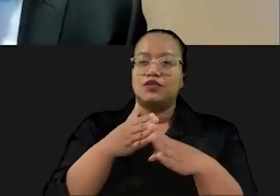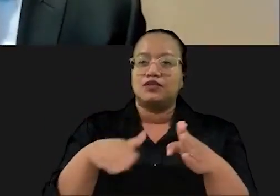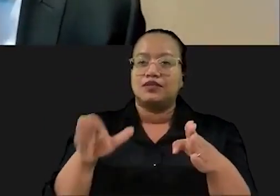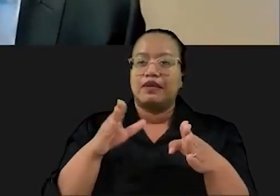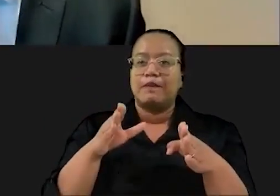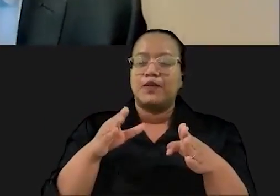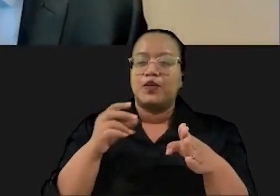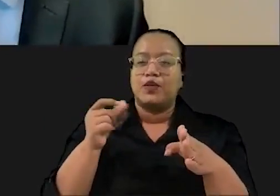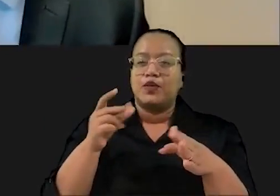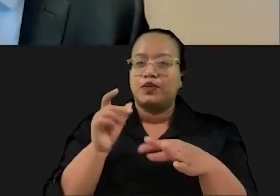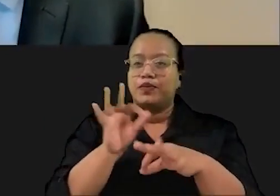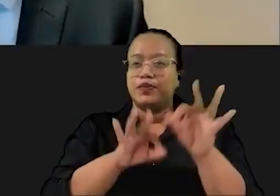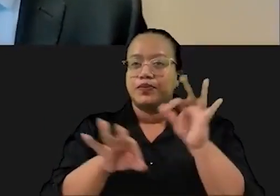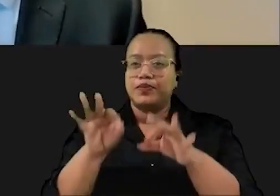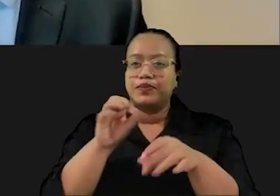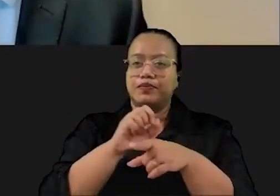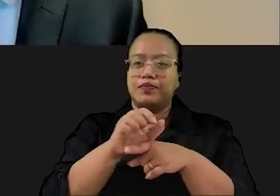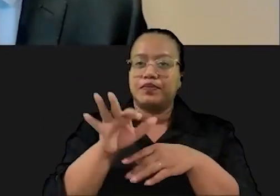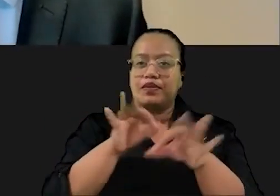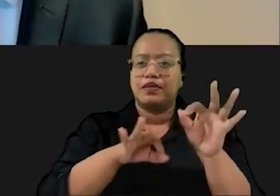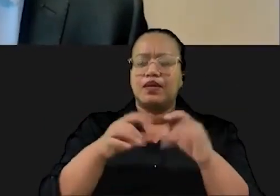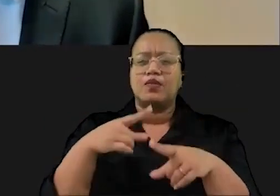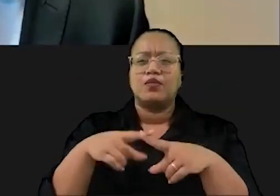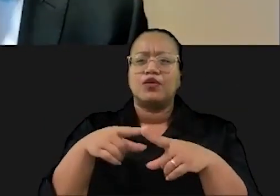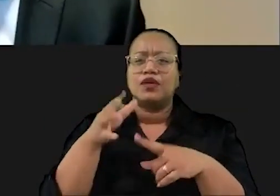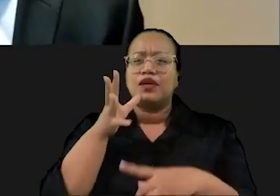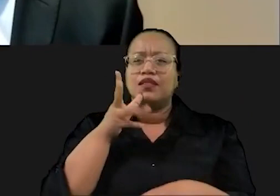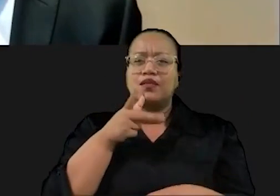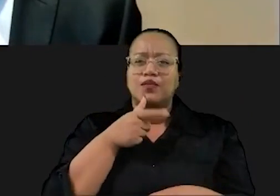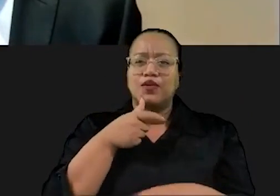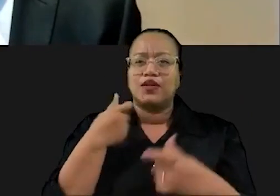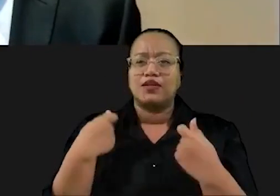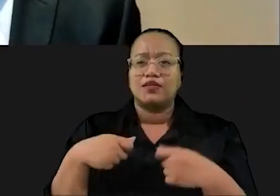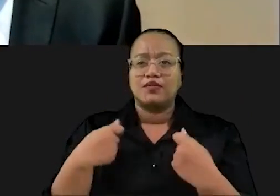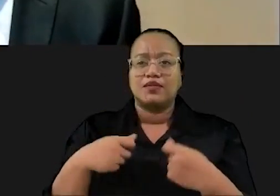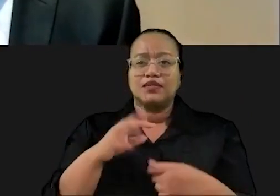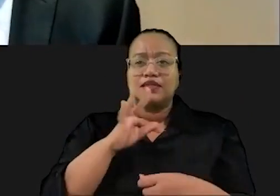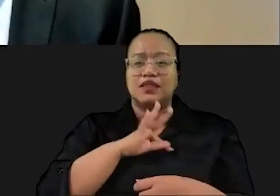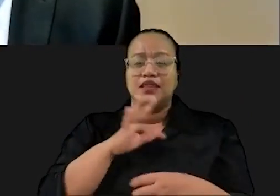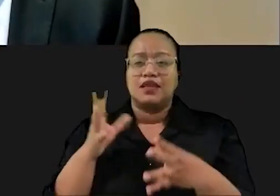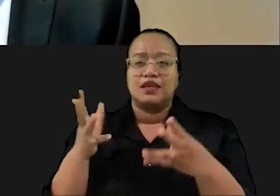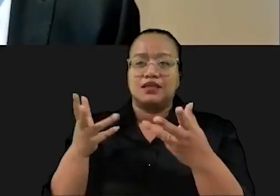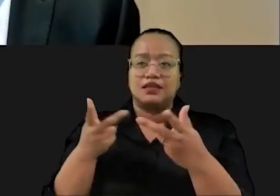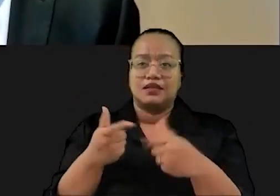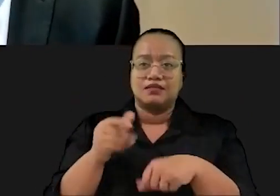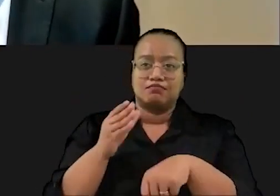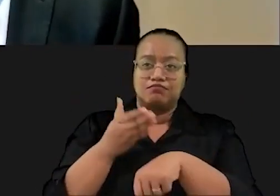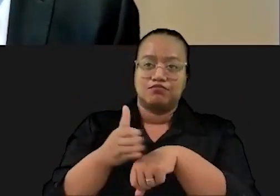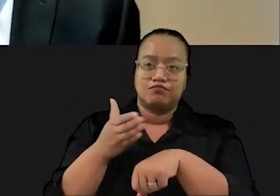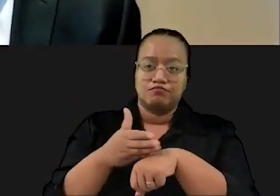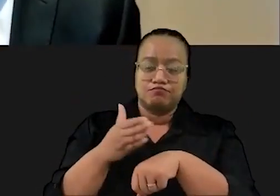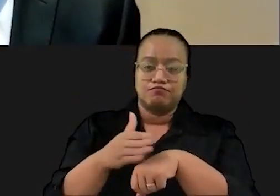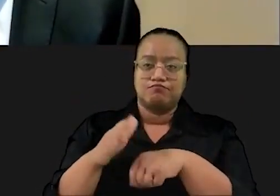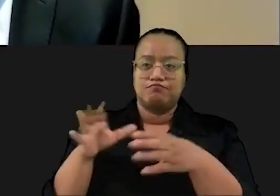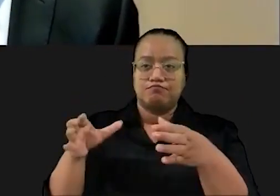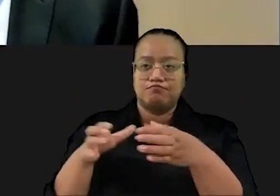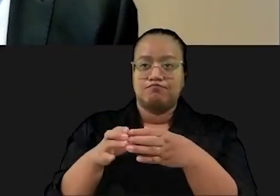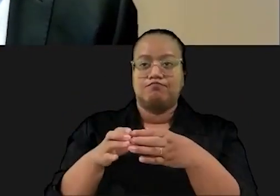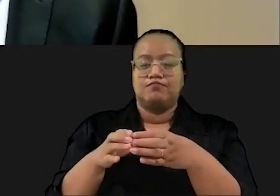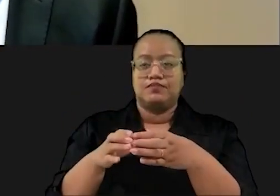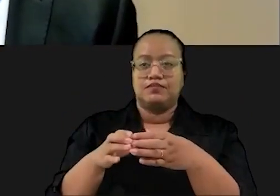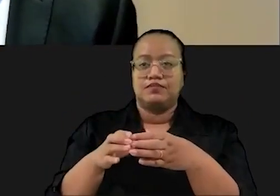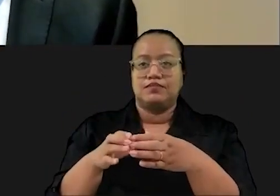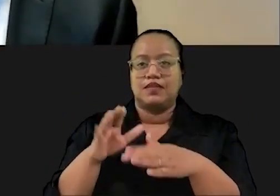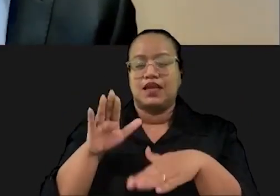por que é demorado? Porque precisa capacitar tecnicamente uma equipe, embora seja um processo que não precisa de equipe de